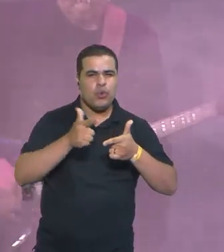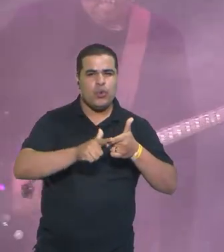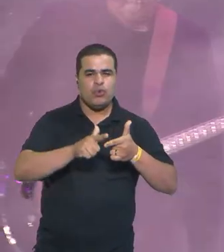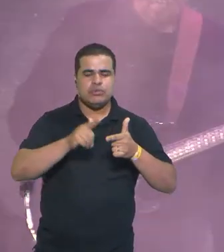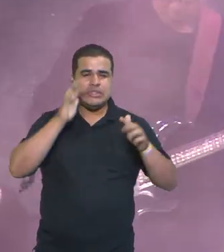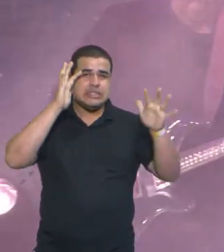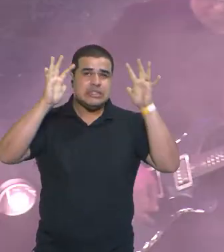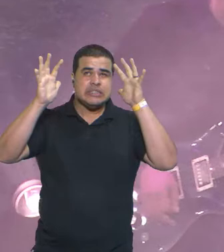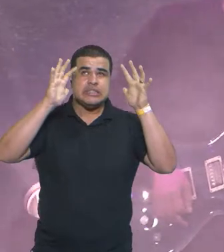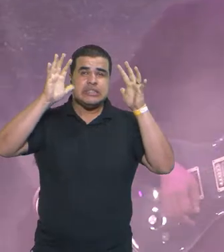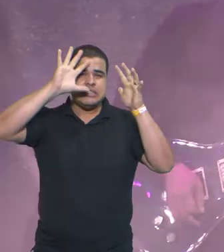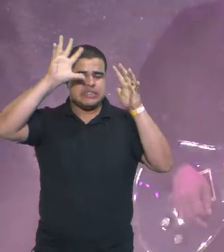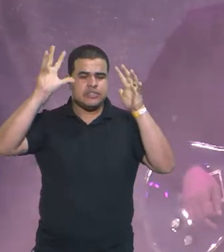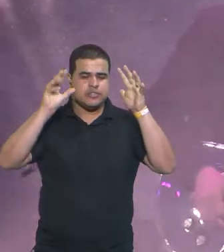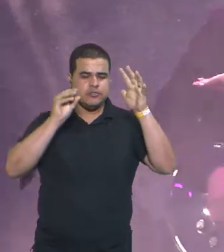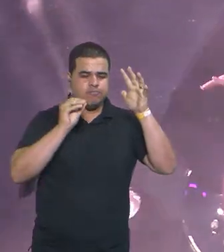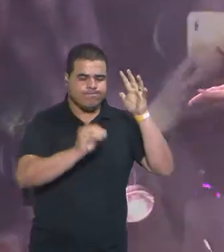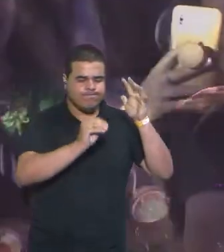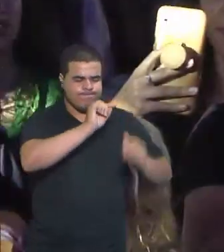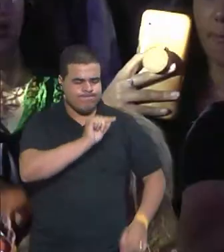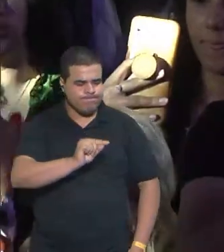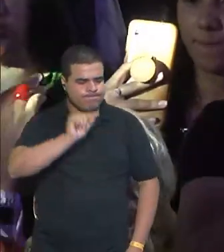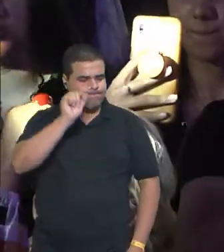tentando ver meus sonhos